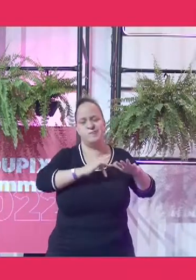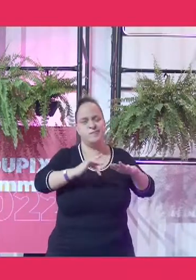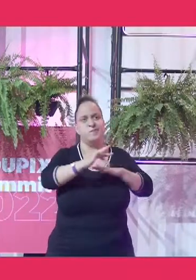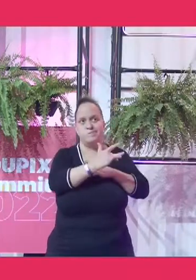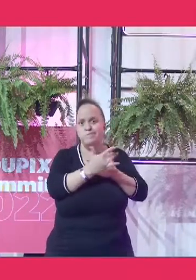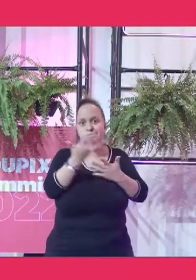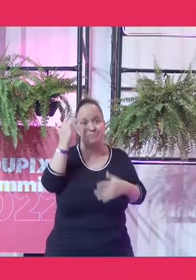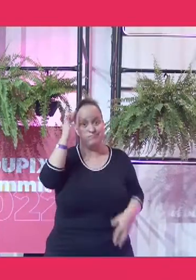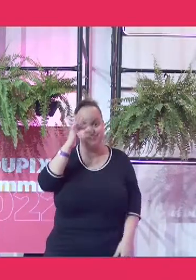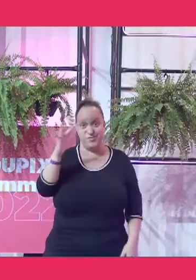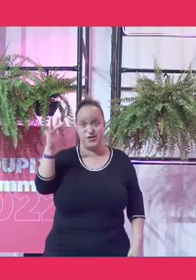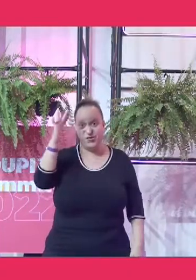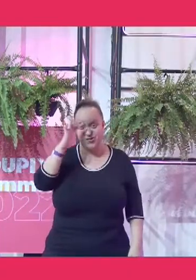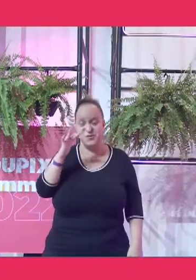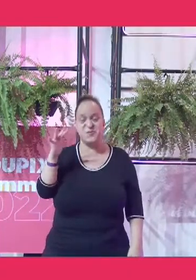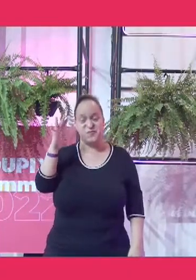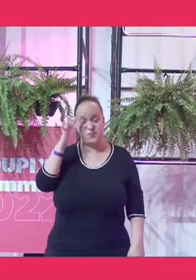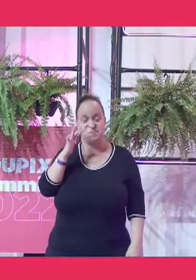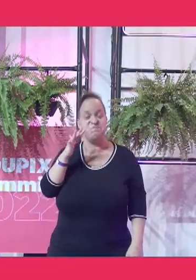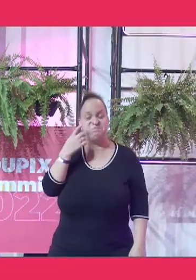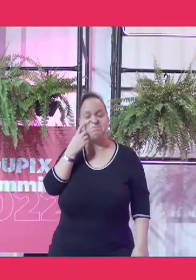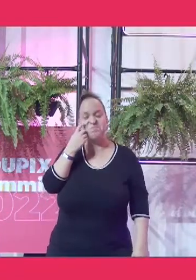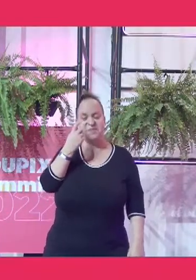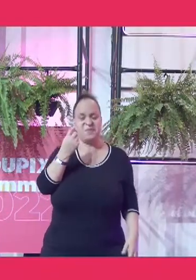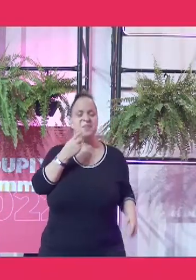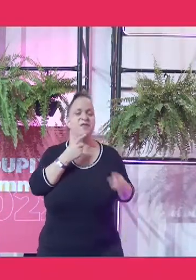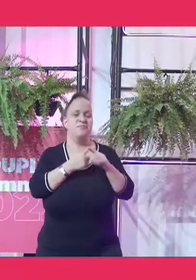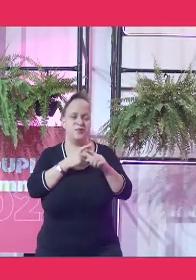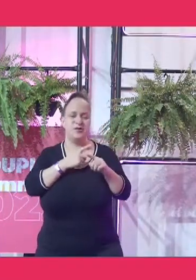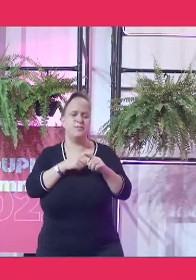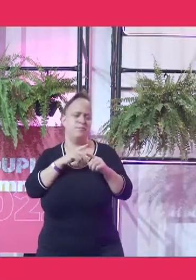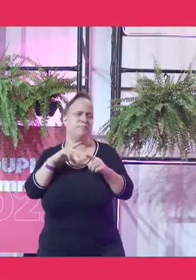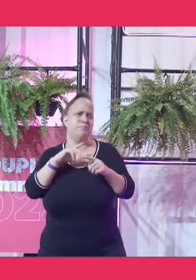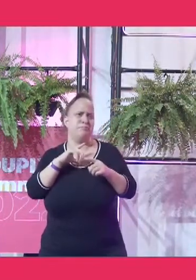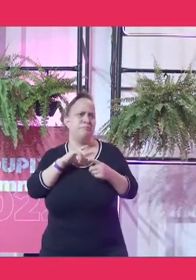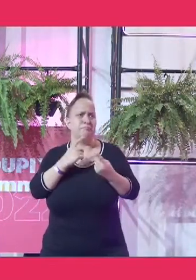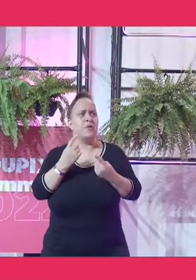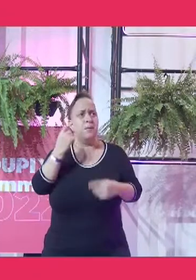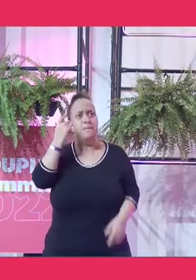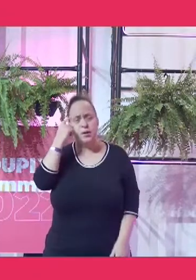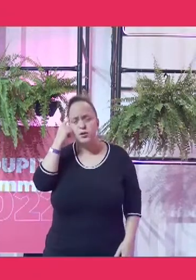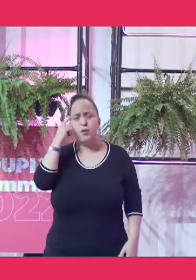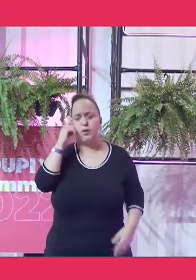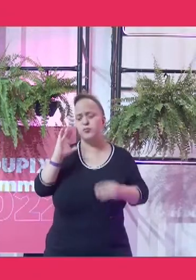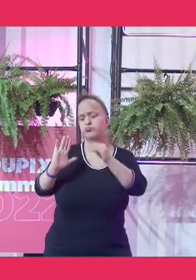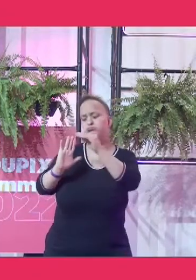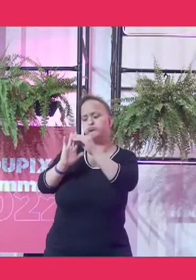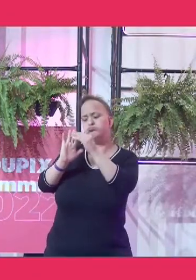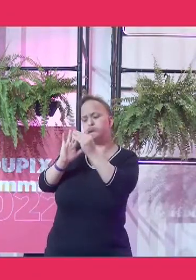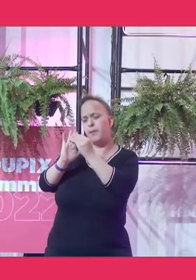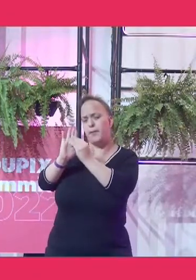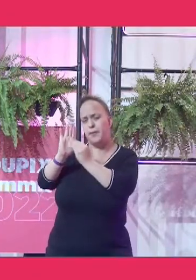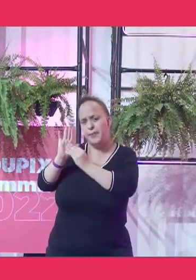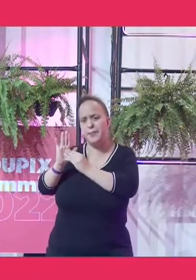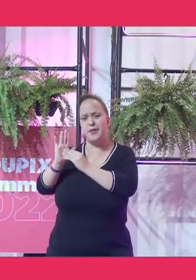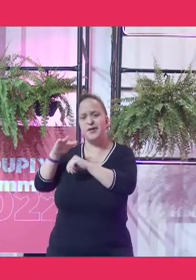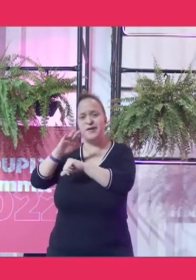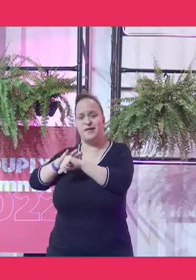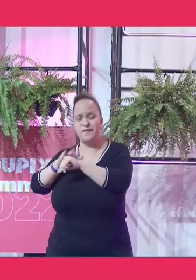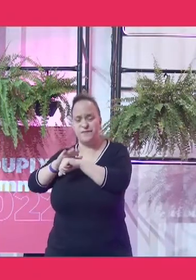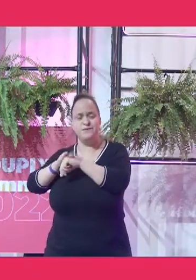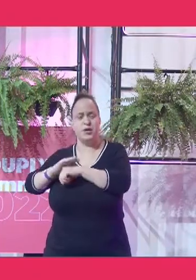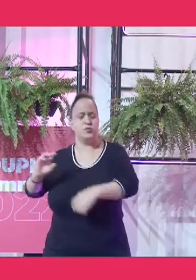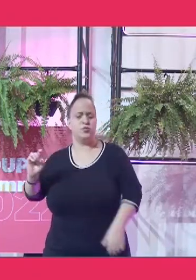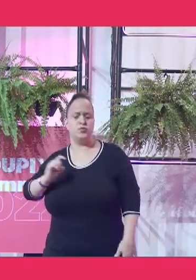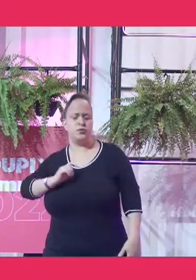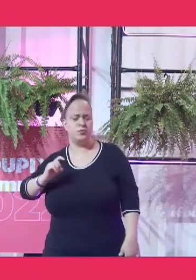E isso que você comenta é muito interessante, assim, porque a gente tem uma ideia de que o conteúdo que é produzido no TikTok é um conteúdo